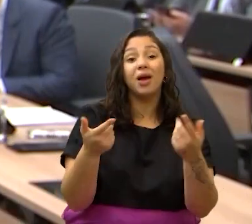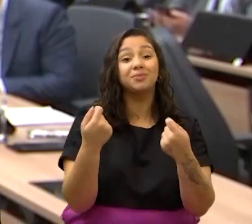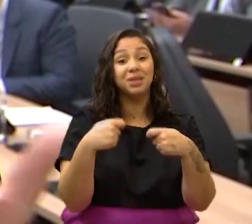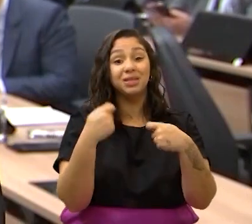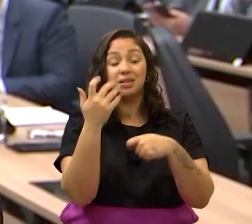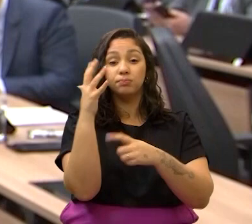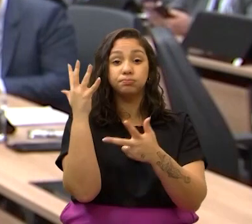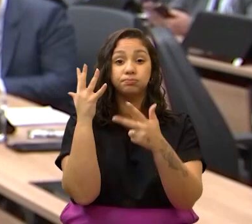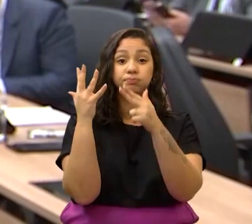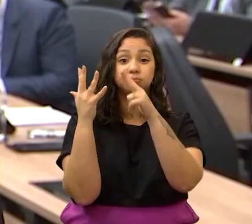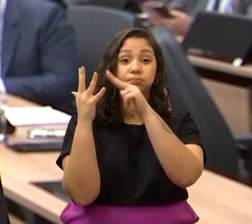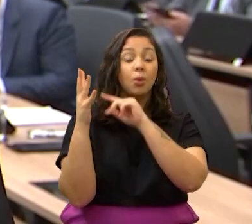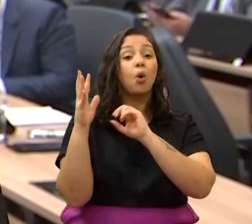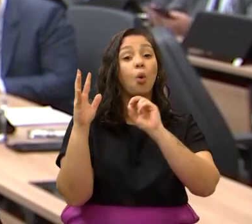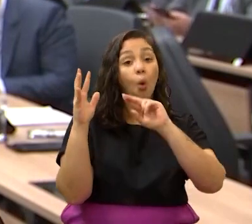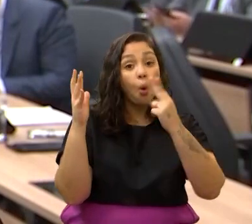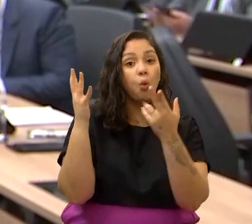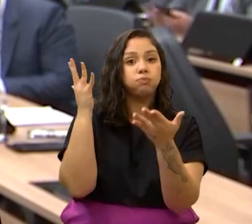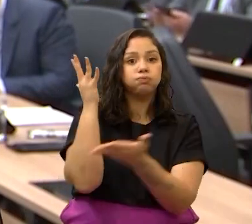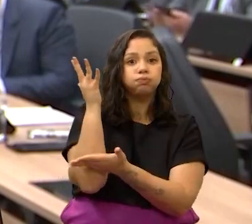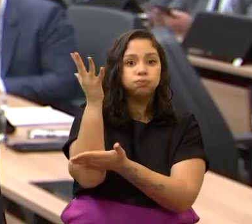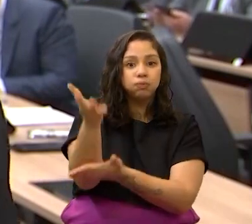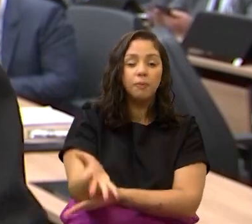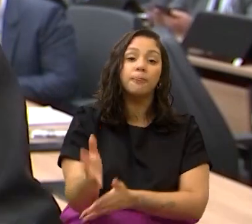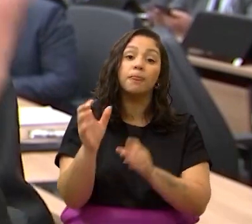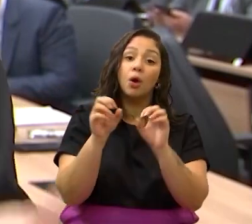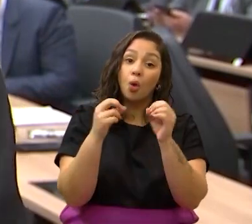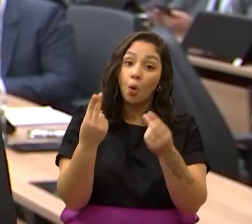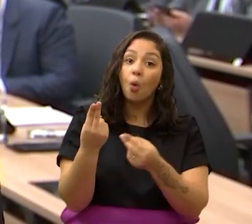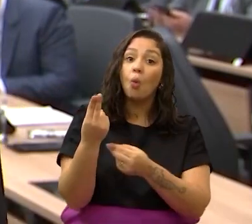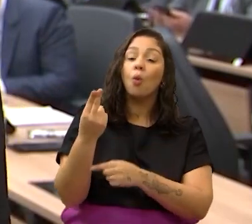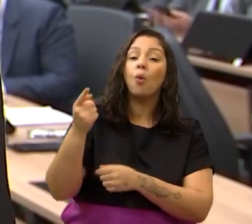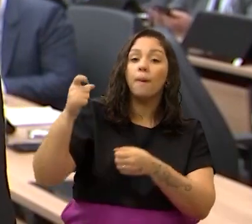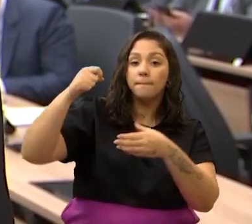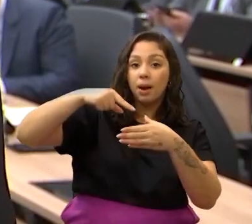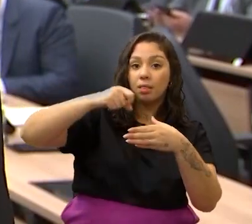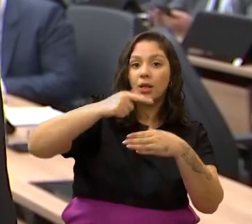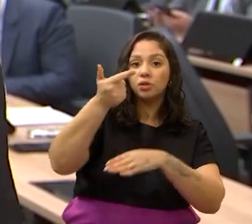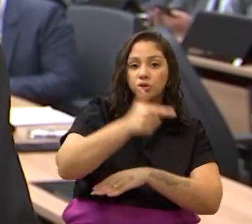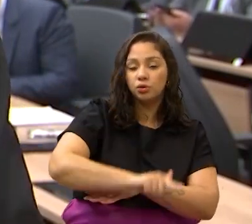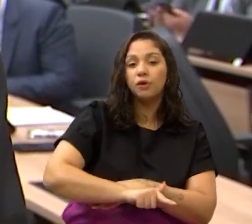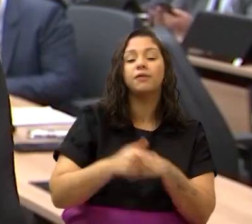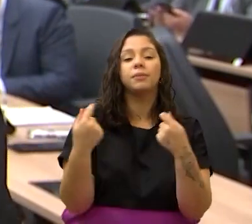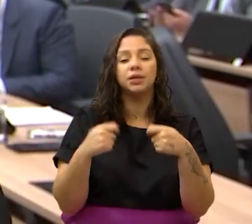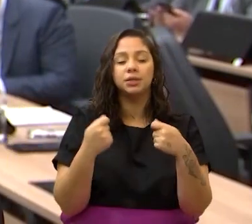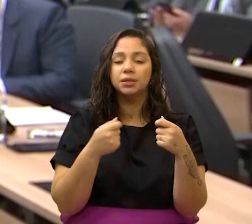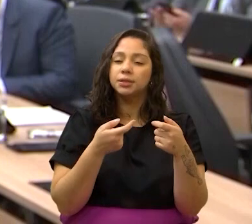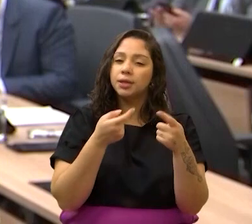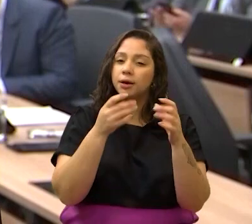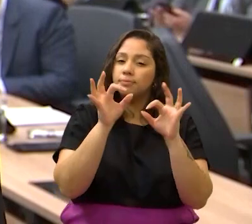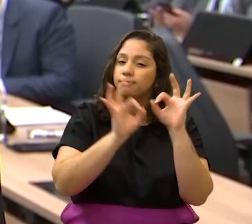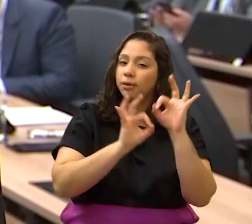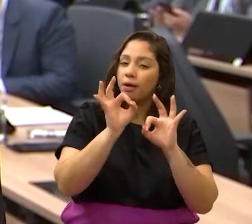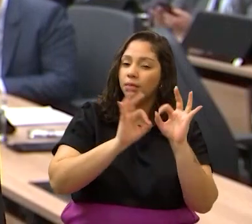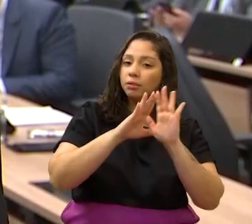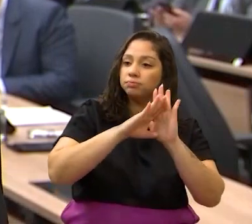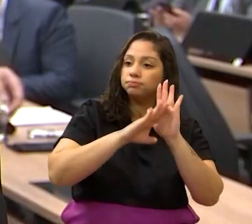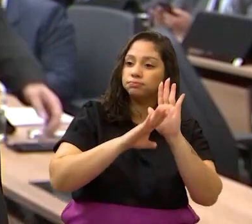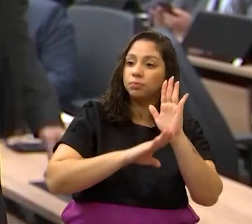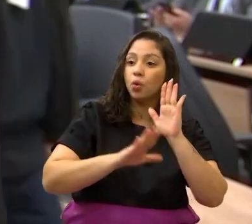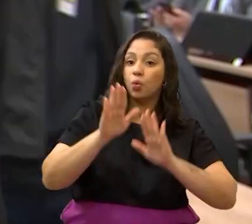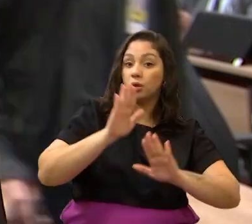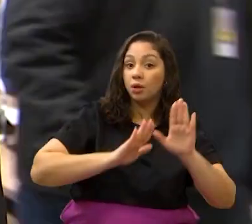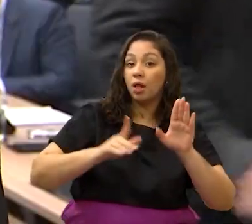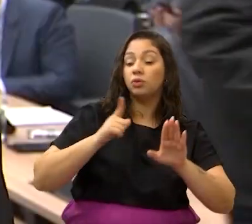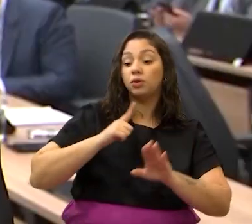de doença, quais precisam de podas, quais precisam ser extraídas, quais precisam ser replantadas. Então tem que ter um plano de manejo para a cidade